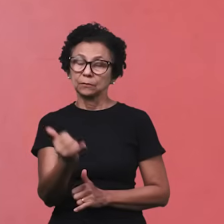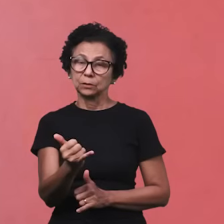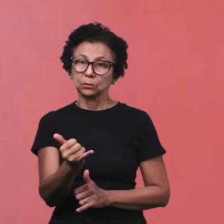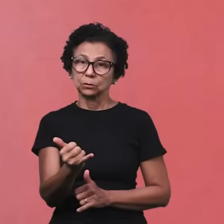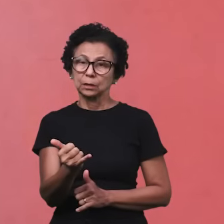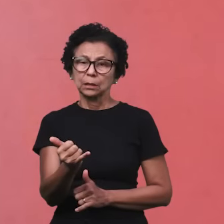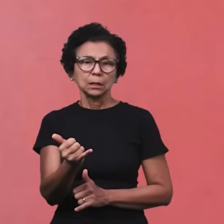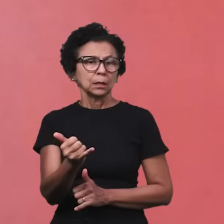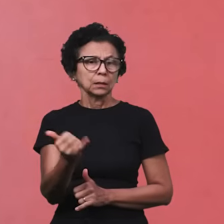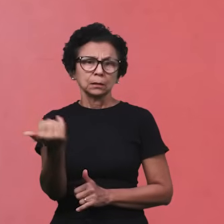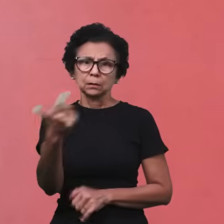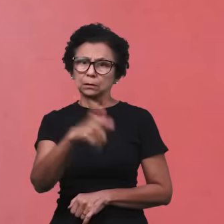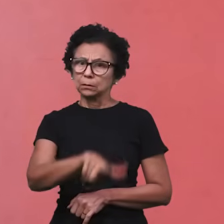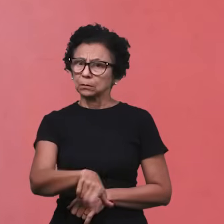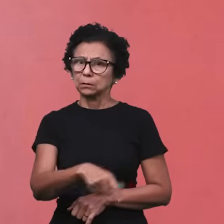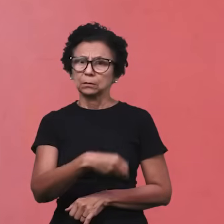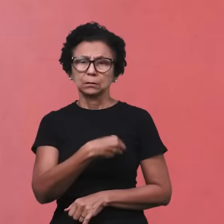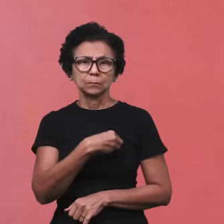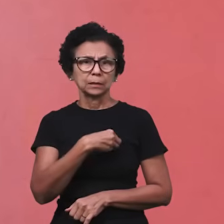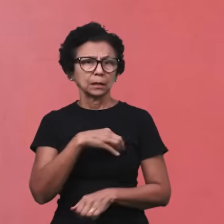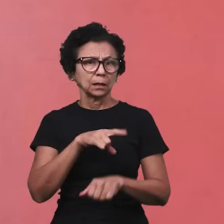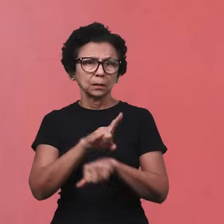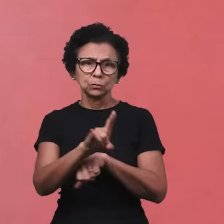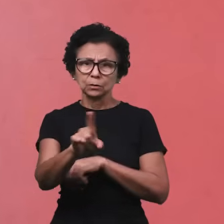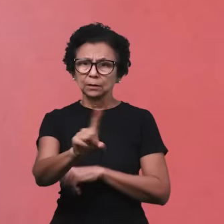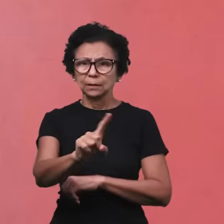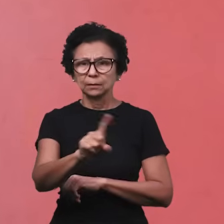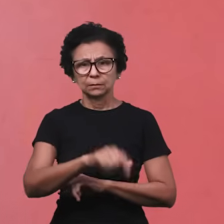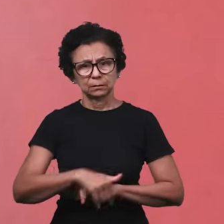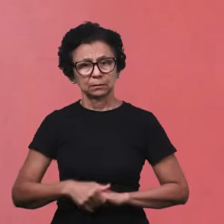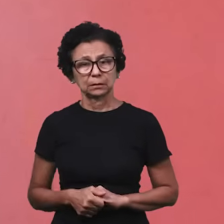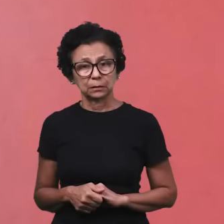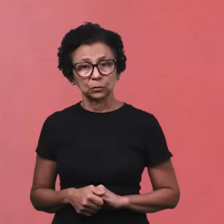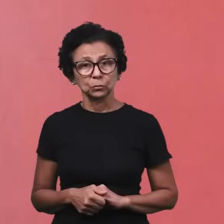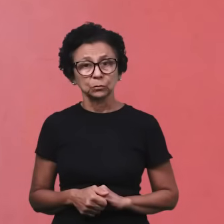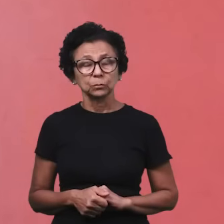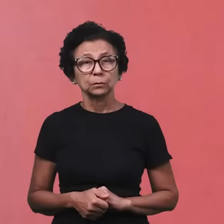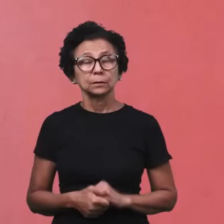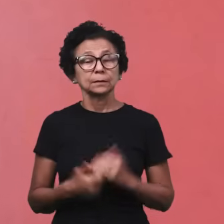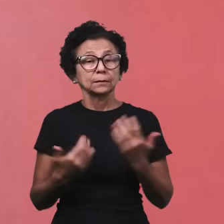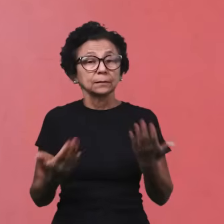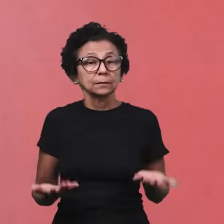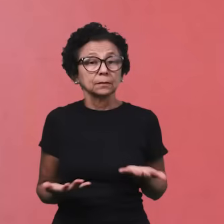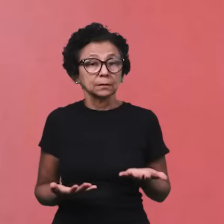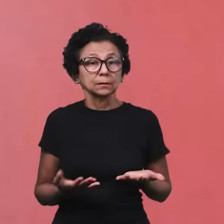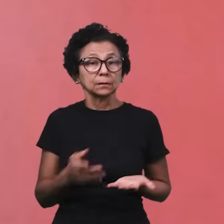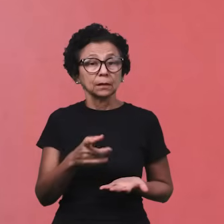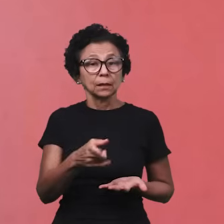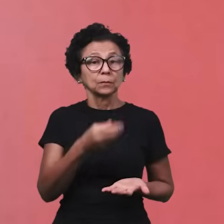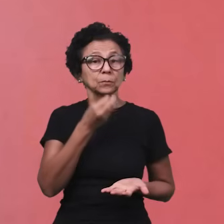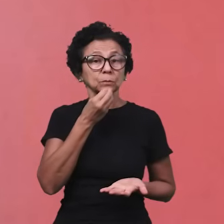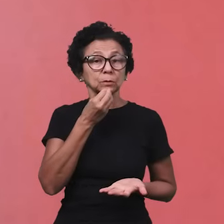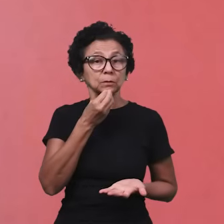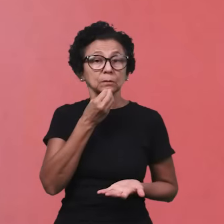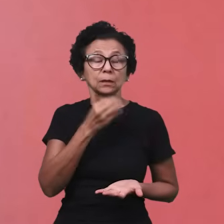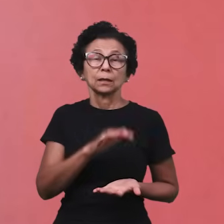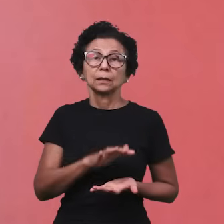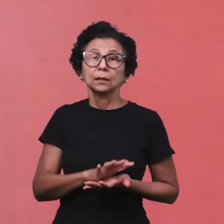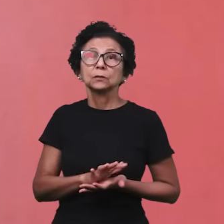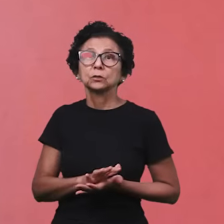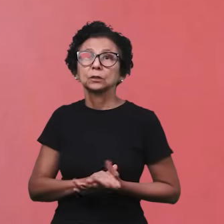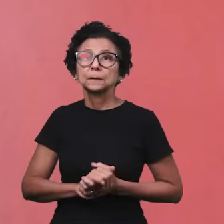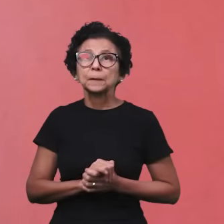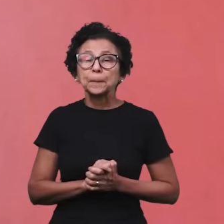advertência para não cometer aquilo de novo, porque ela viu o risco que foi, ela viu que a morte estava vizinhando a ela. Quando o homem tem